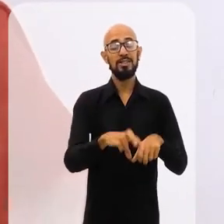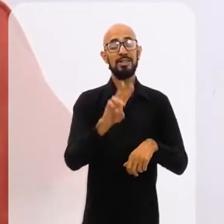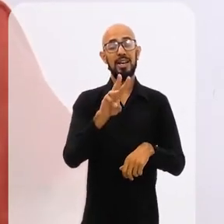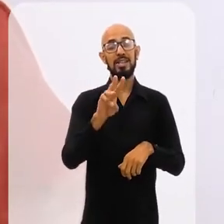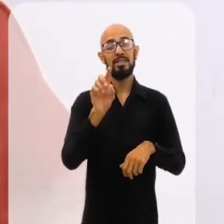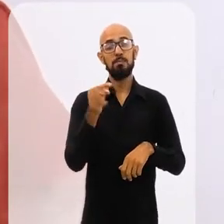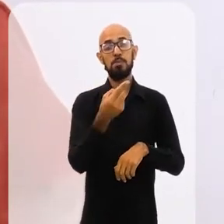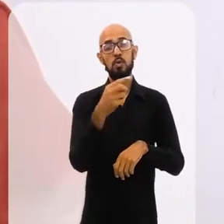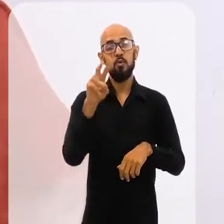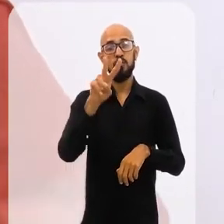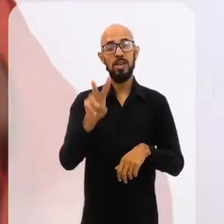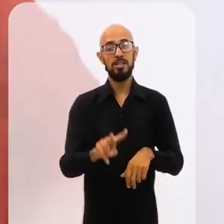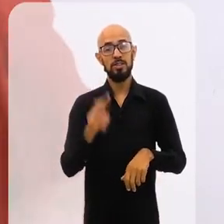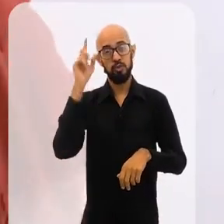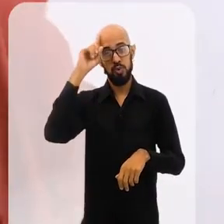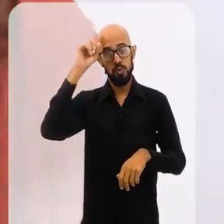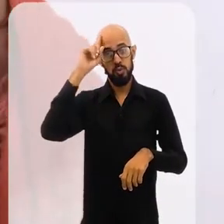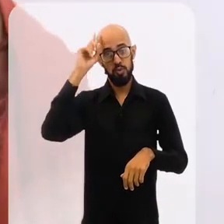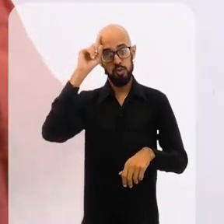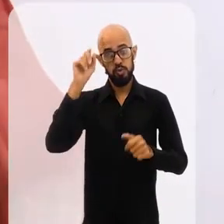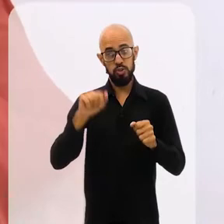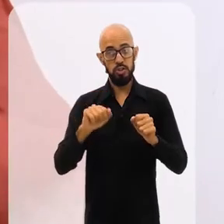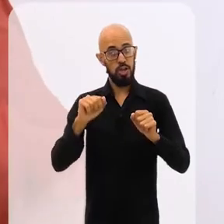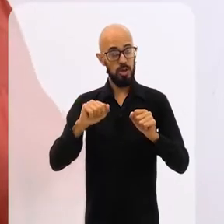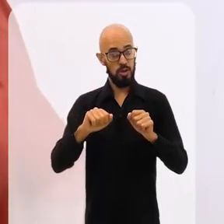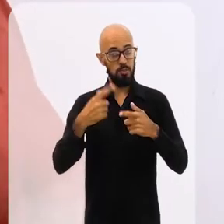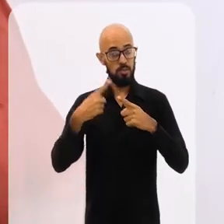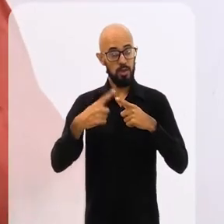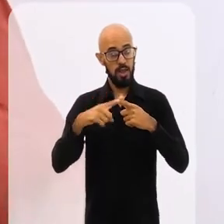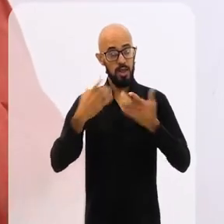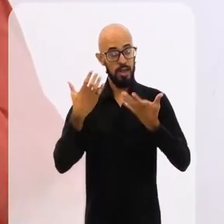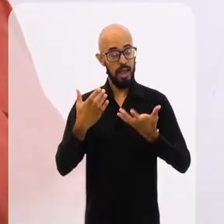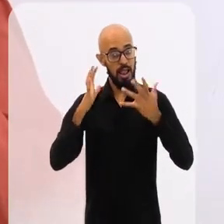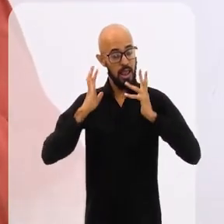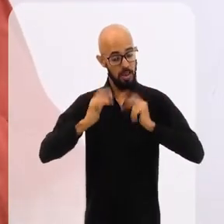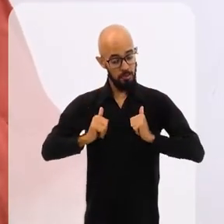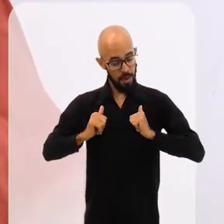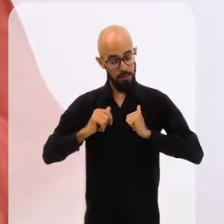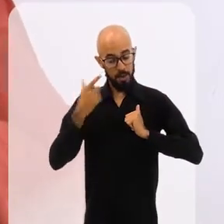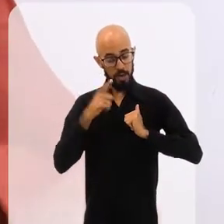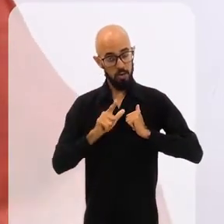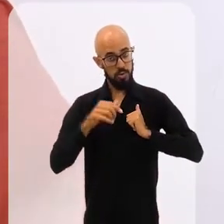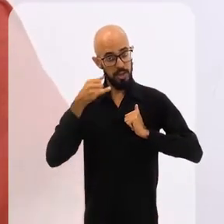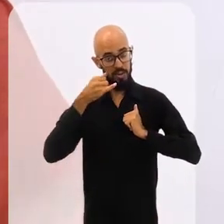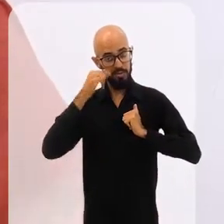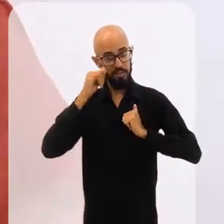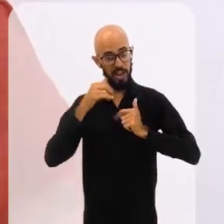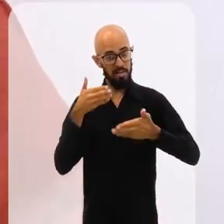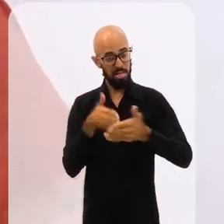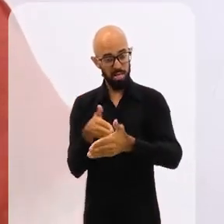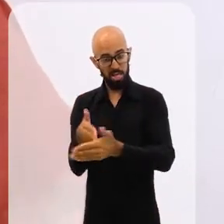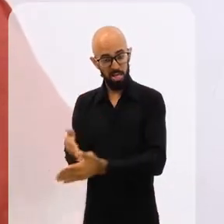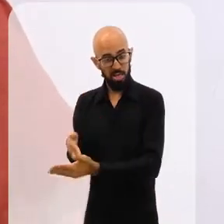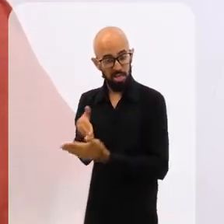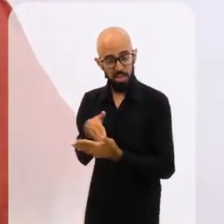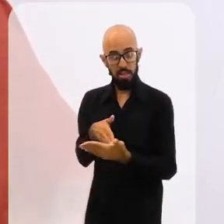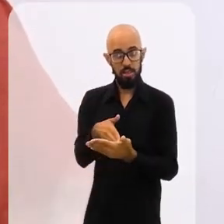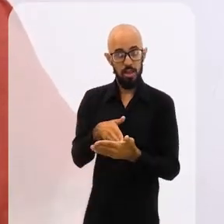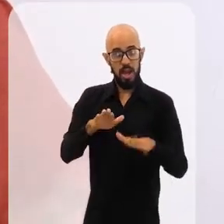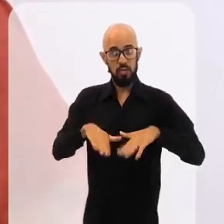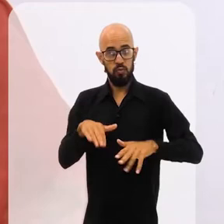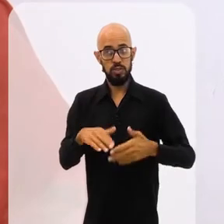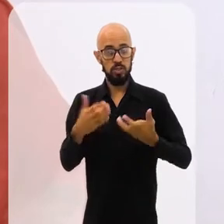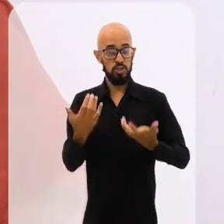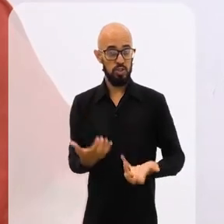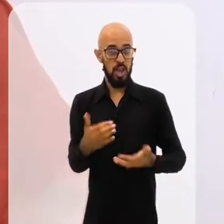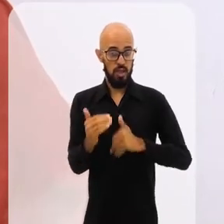Porque ele tem o propósito de limpar para que ele possa ter menos obstáculos na caminhada dele. Porque às vezes nós queremos evoluir,